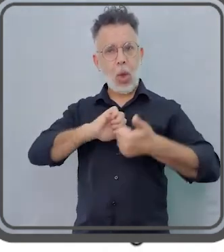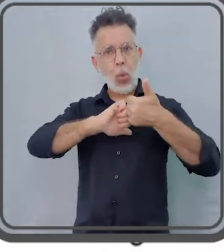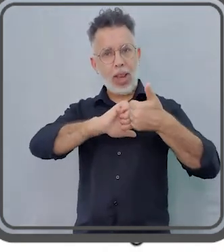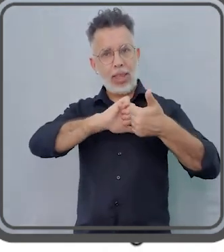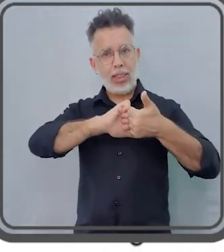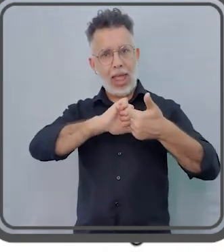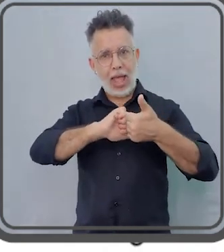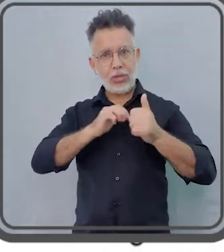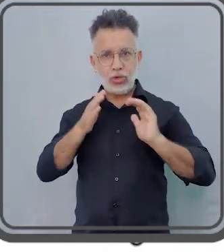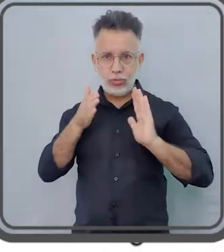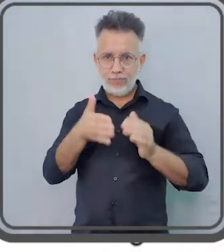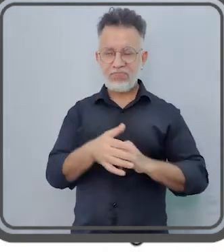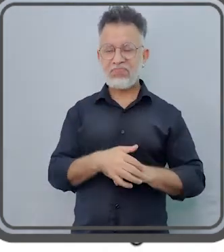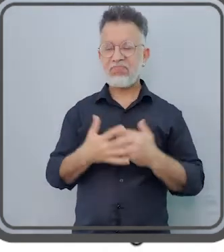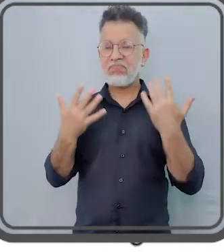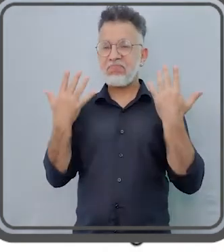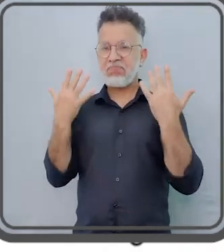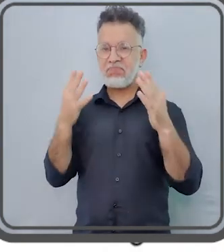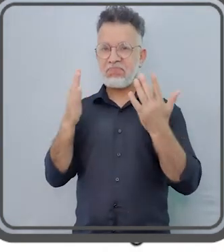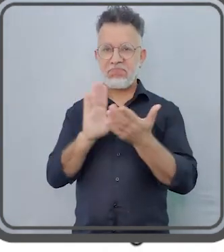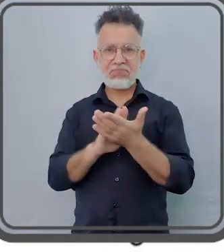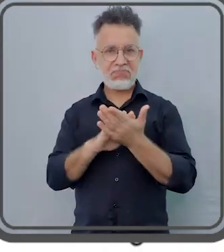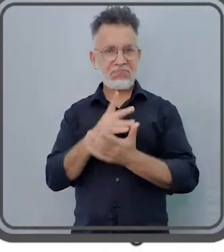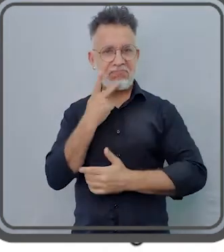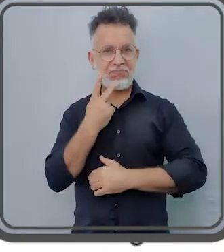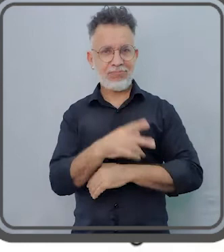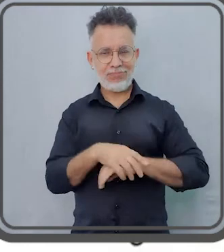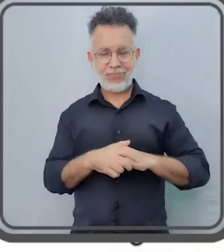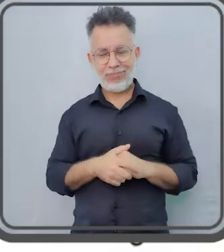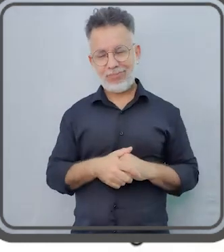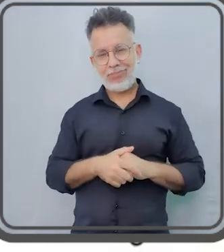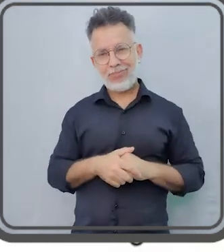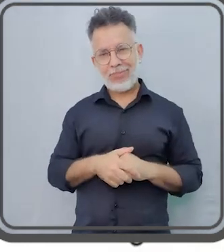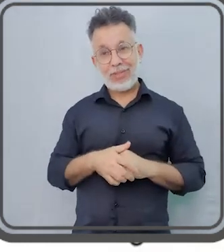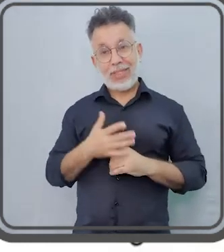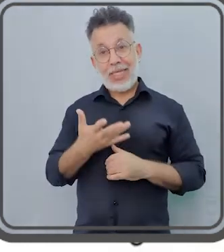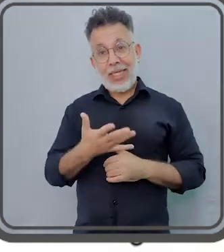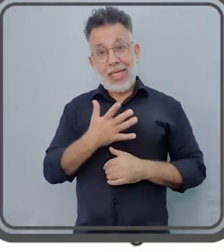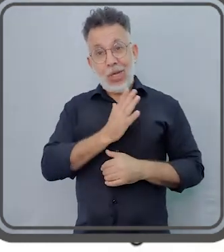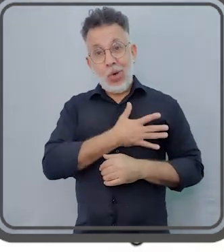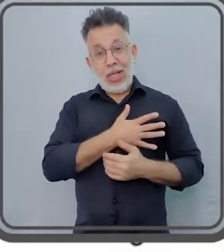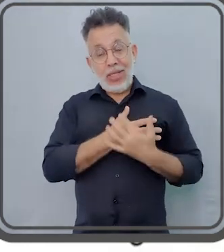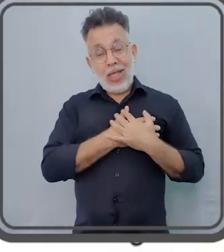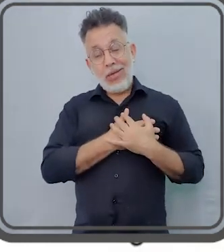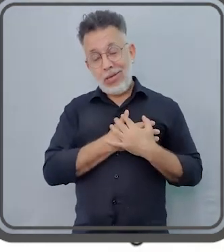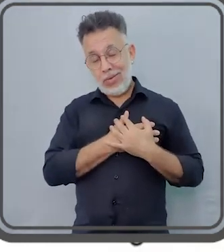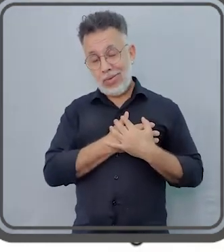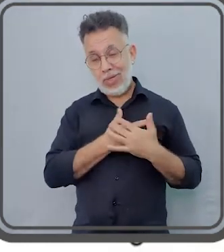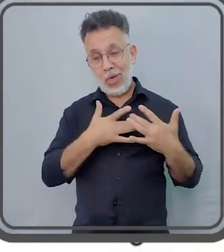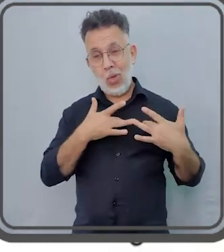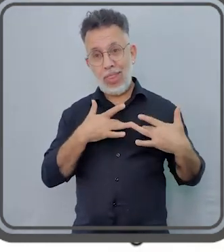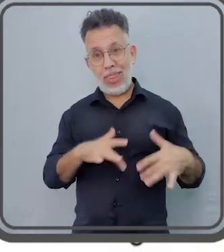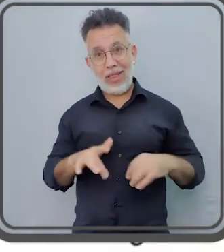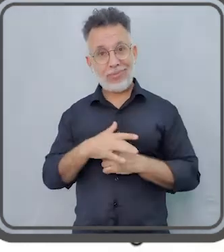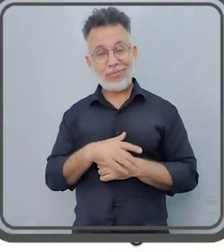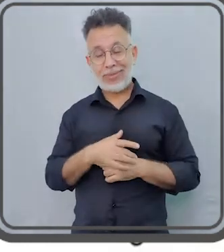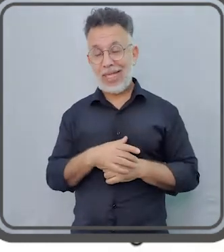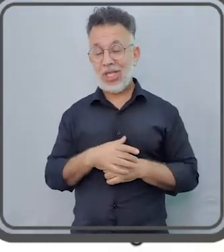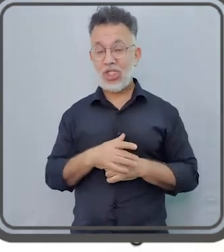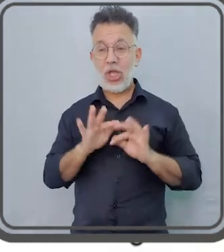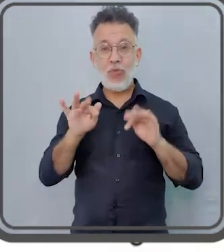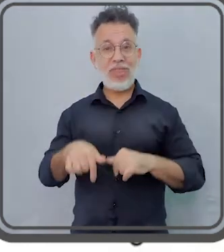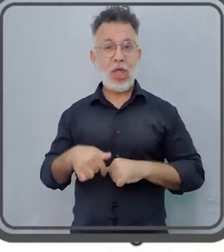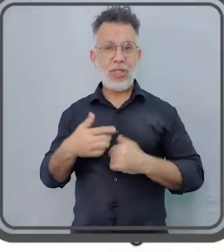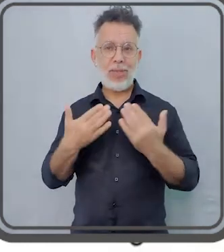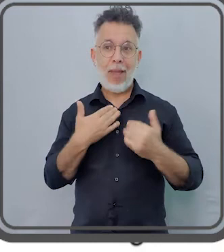Aplaudo sua fala aqui. E, gente, coração na mão de chegar ao final deste papo. Eu adorei. Eu abri o WhatsApp aqui para ver se tinha